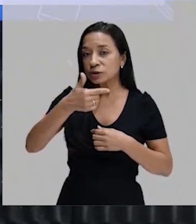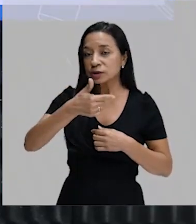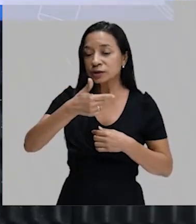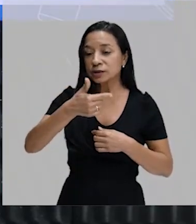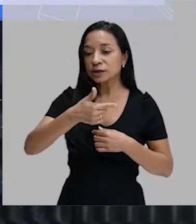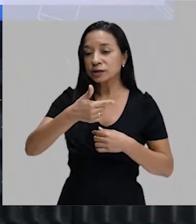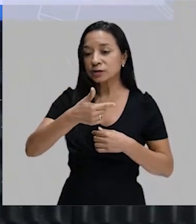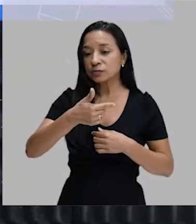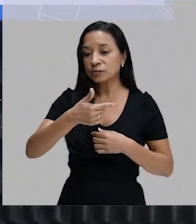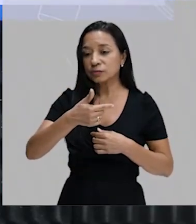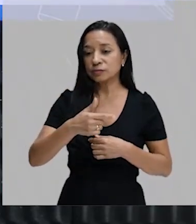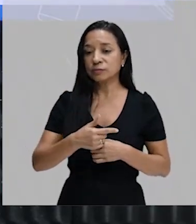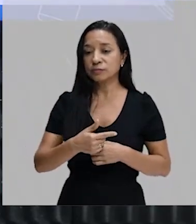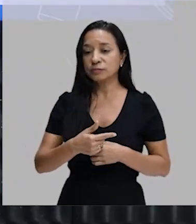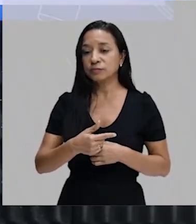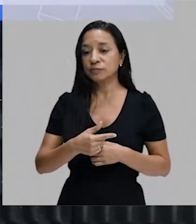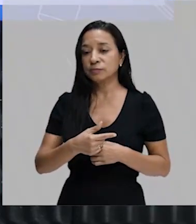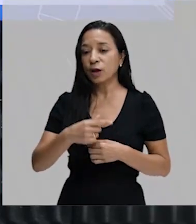que é puse,